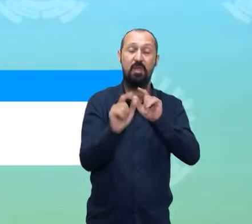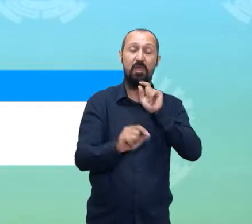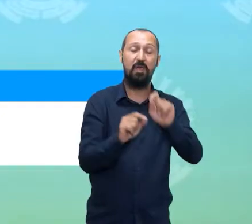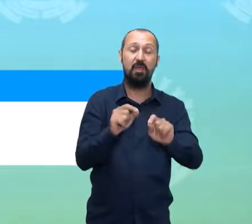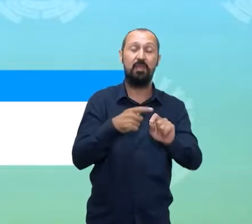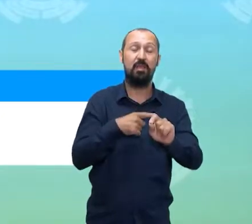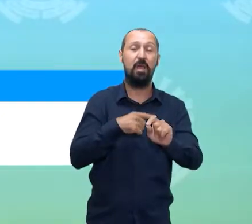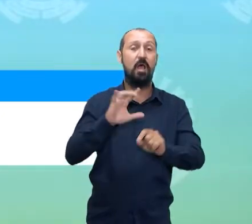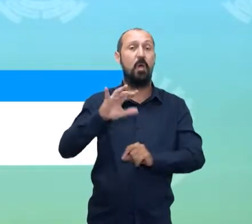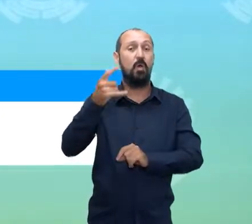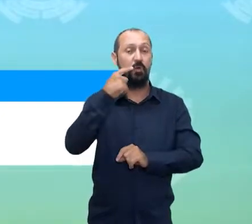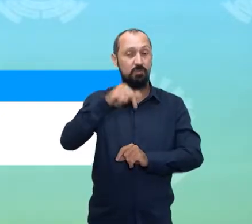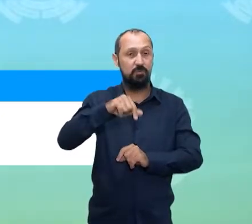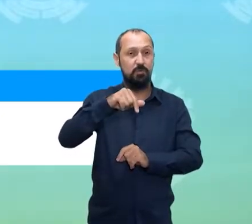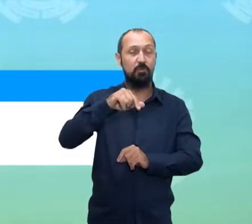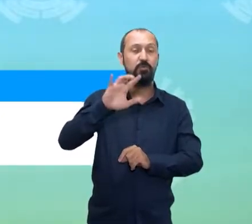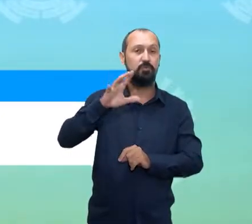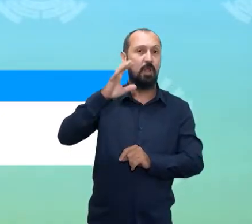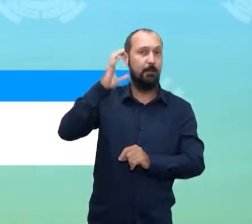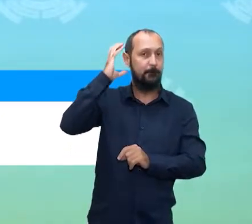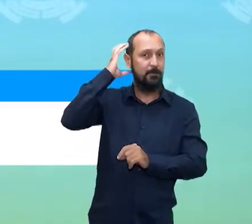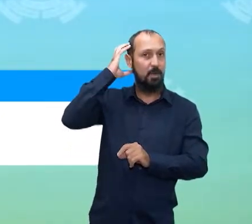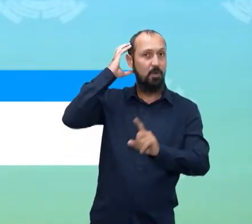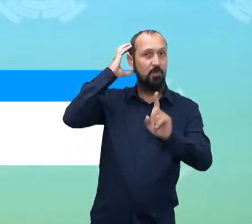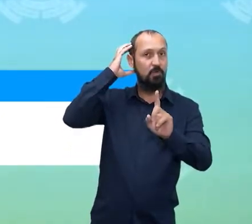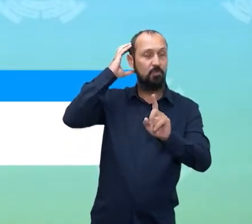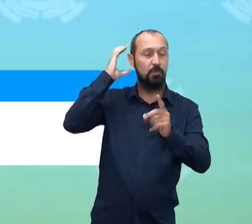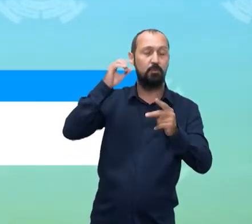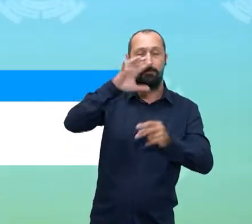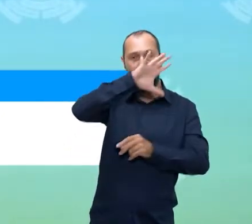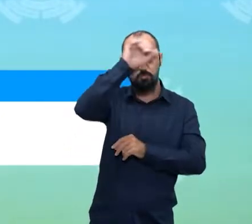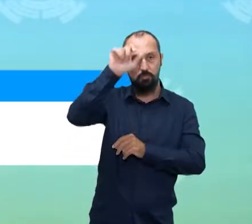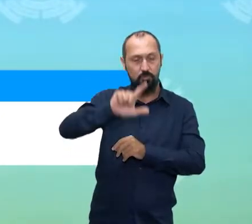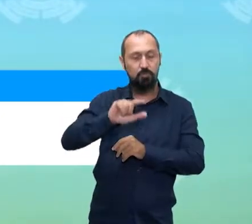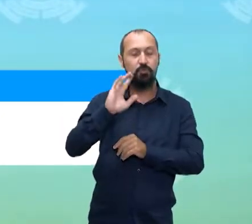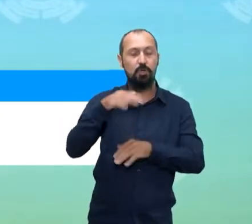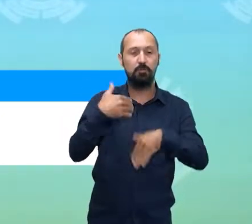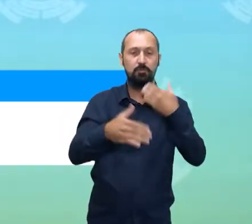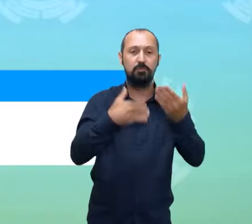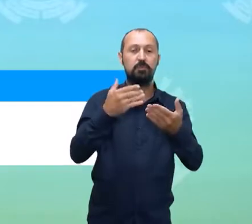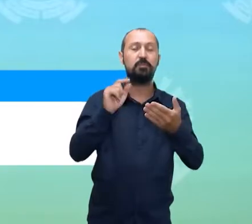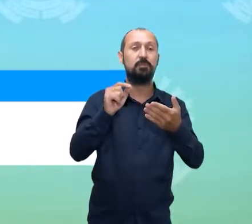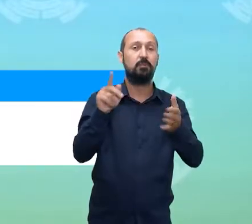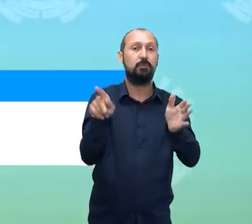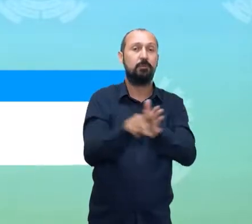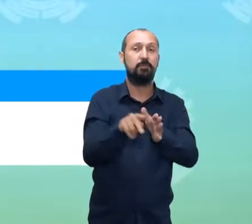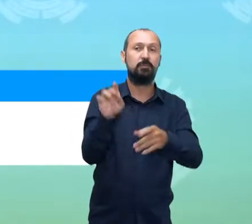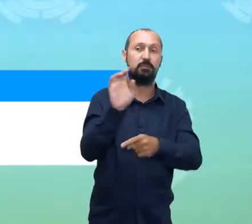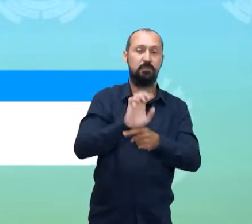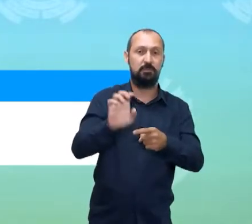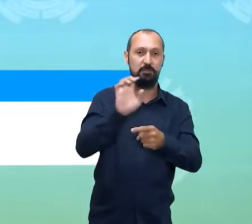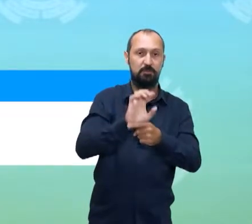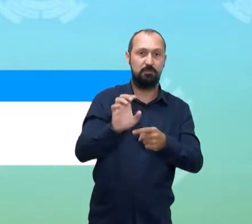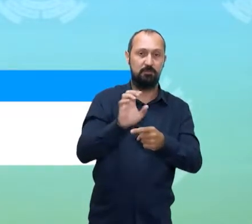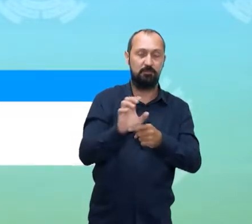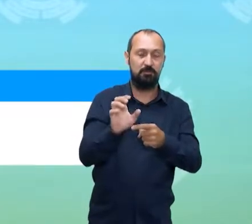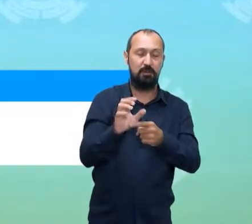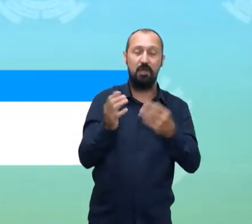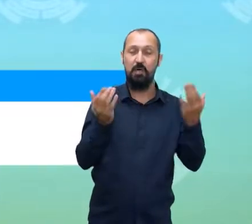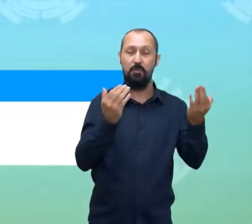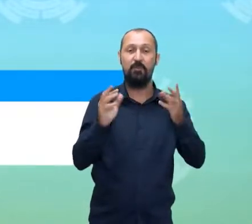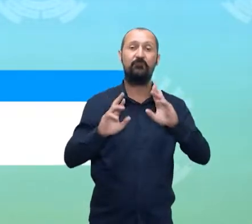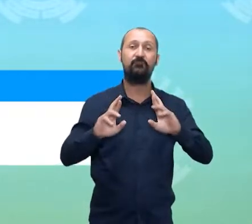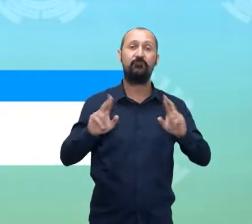aproximações, elas se deram, e Mato Grosso do Sul já avançou, em nível de estado, numa escala um